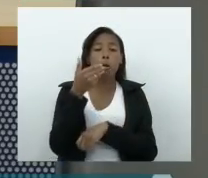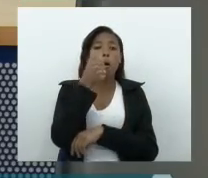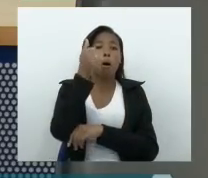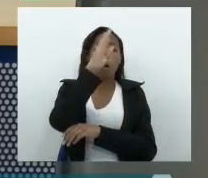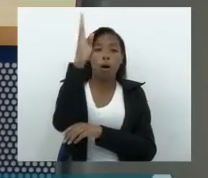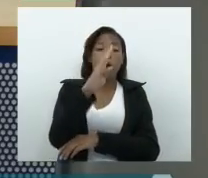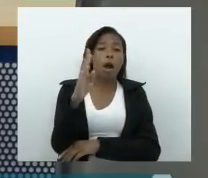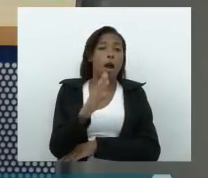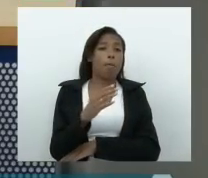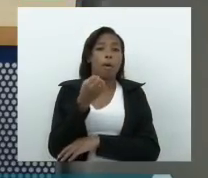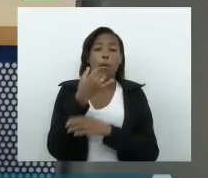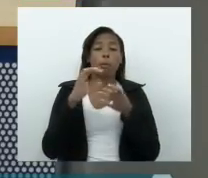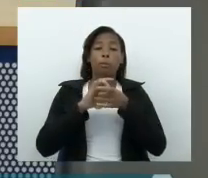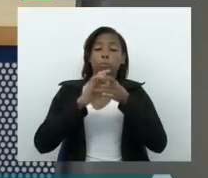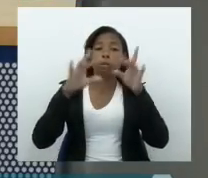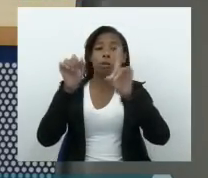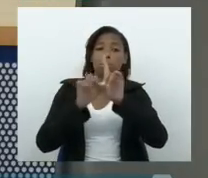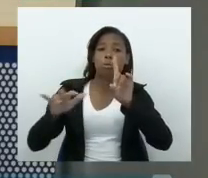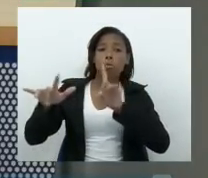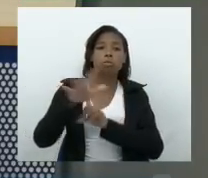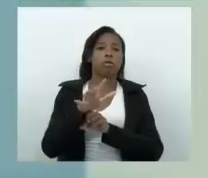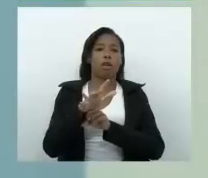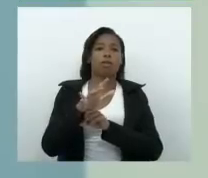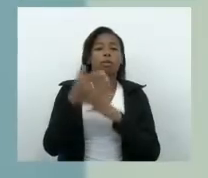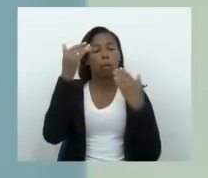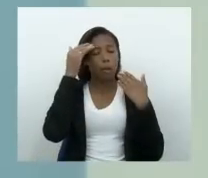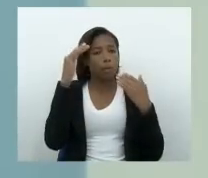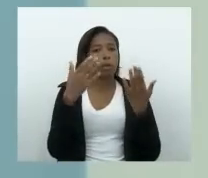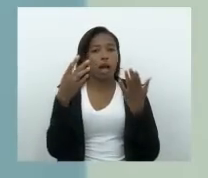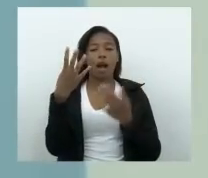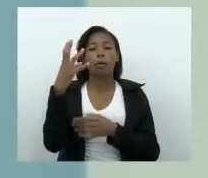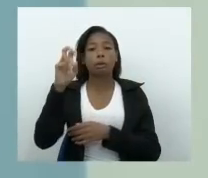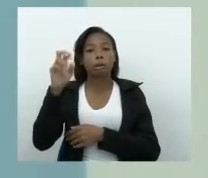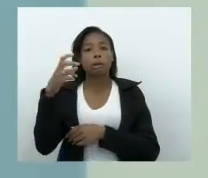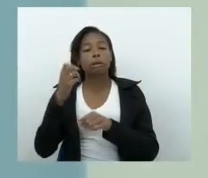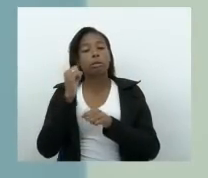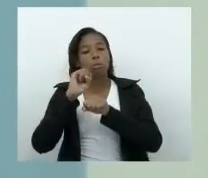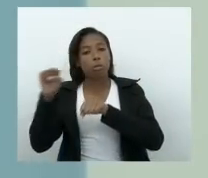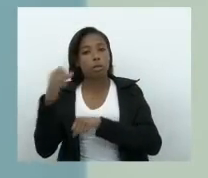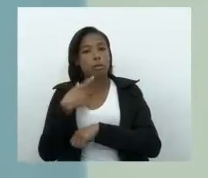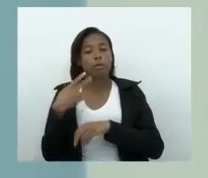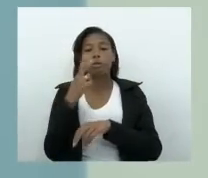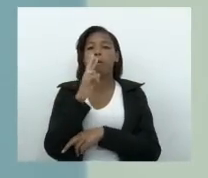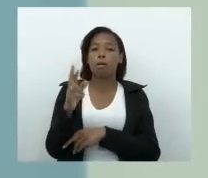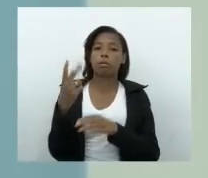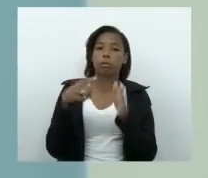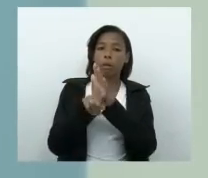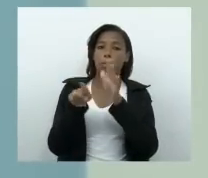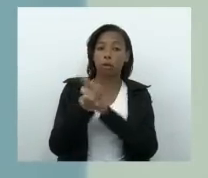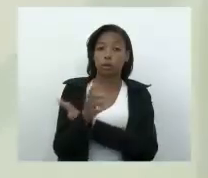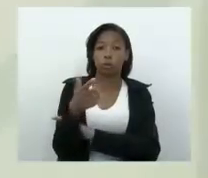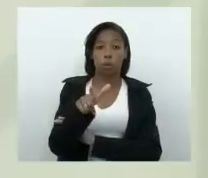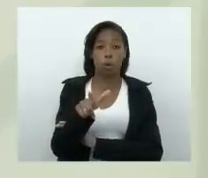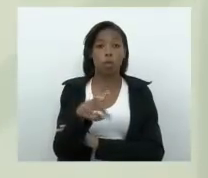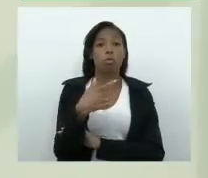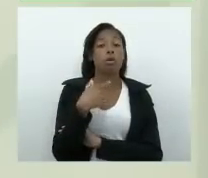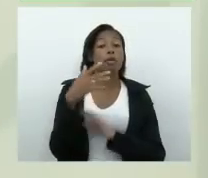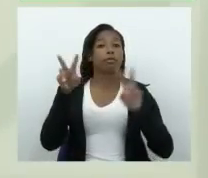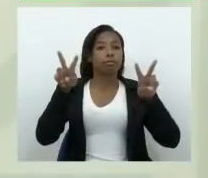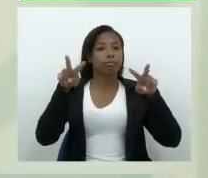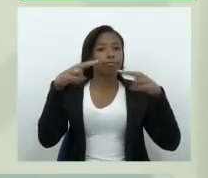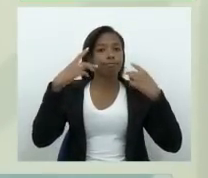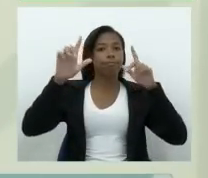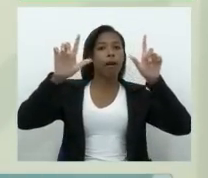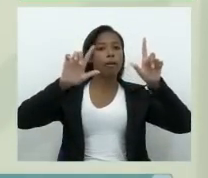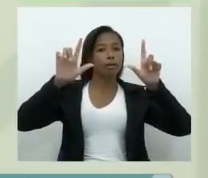numa república socialista. Muito obrigado, candidato Wagner Freitas. 45 segundos para a sua réplica. Você que está nos